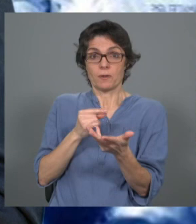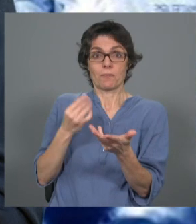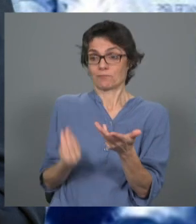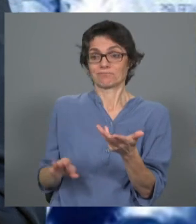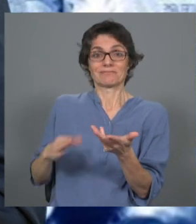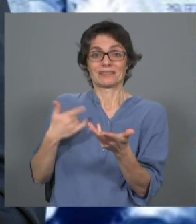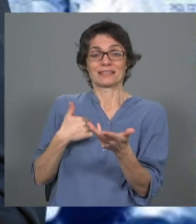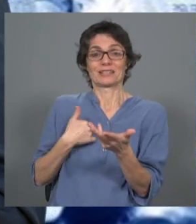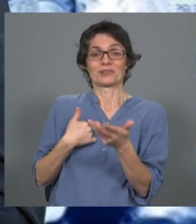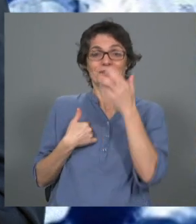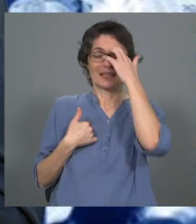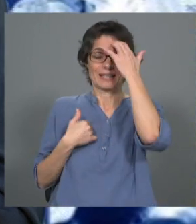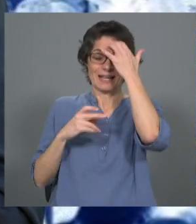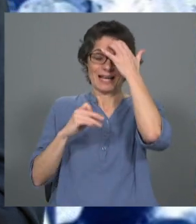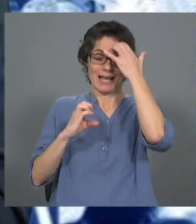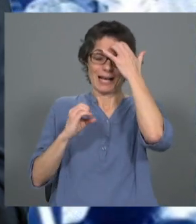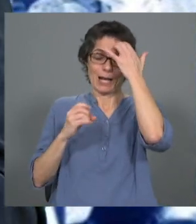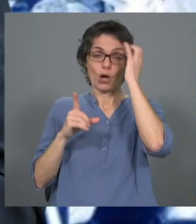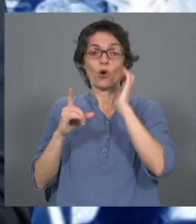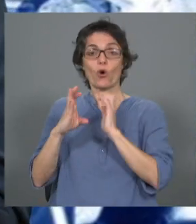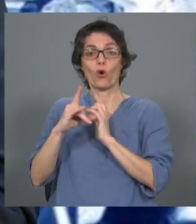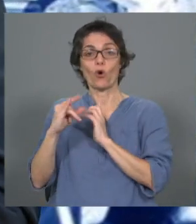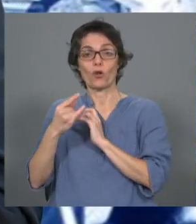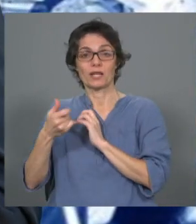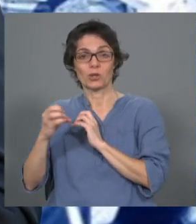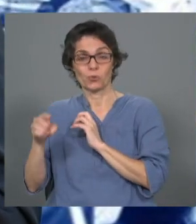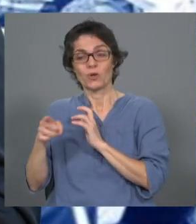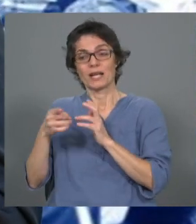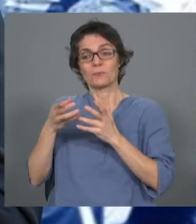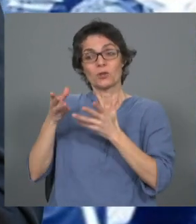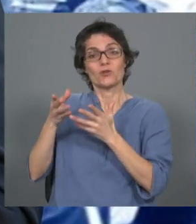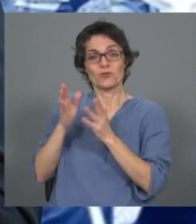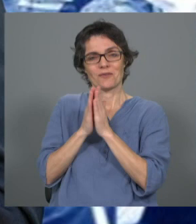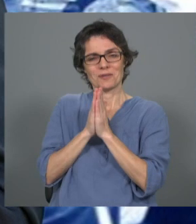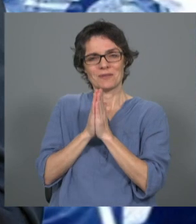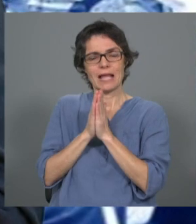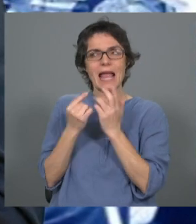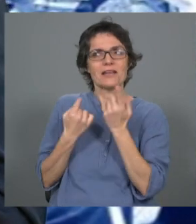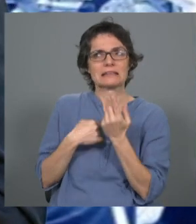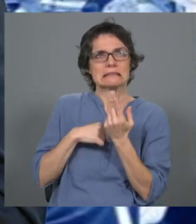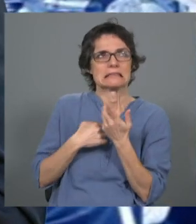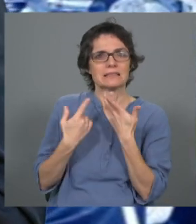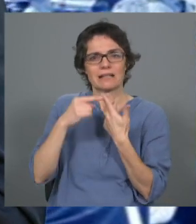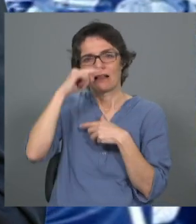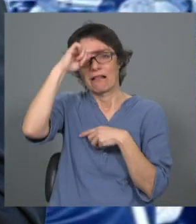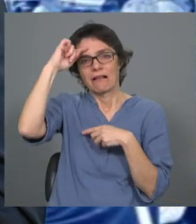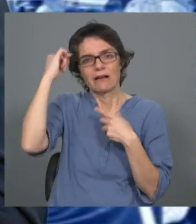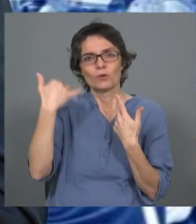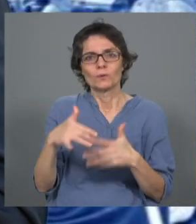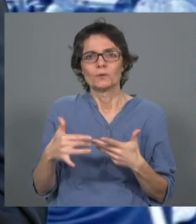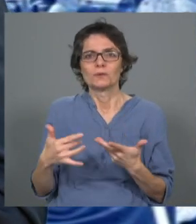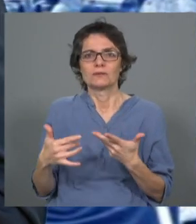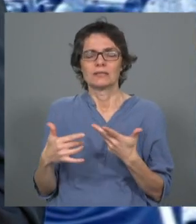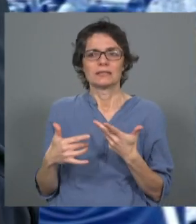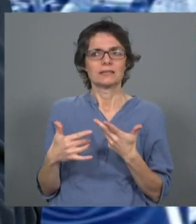é? E tal como muitos, eu também senti, às vezes, a própria dificuldade